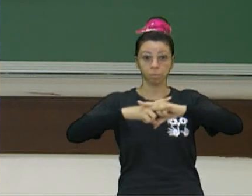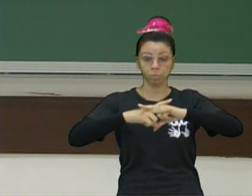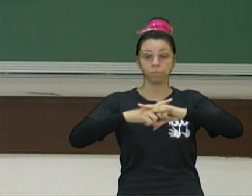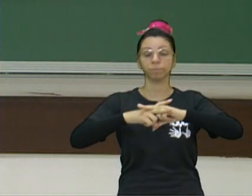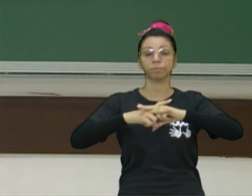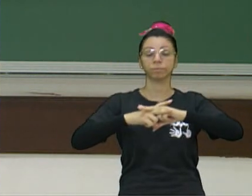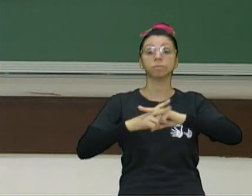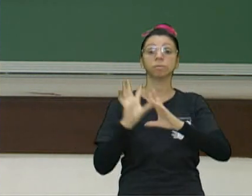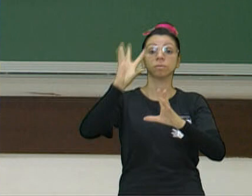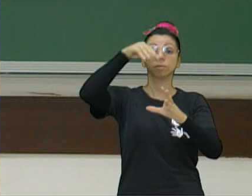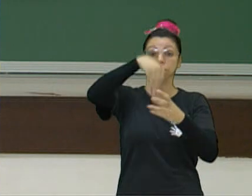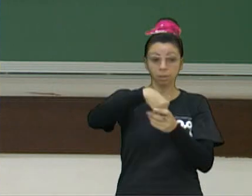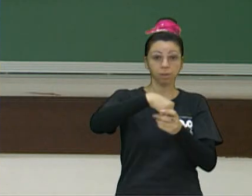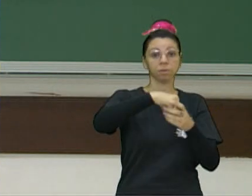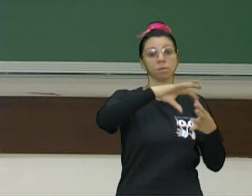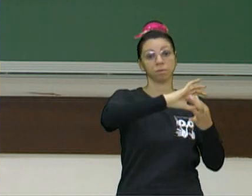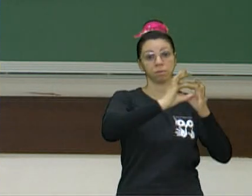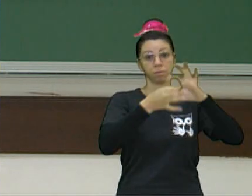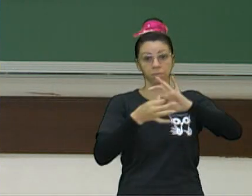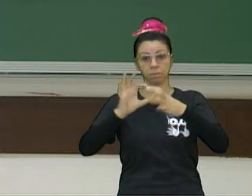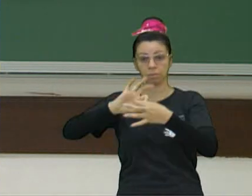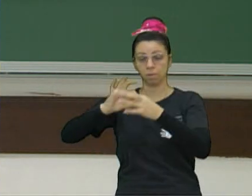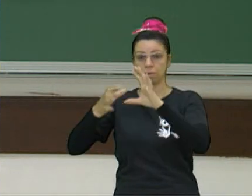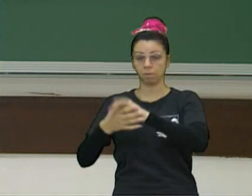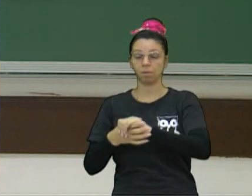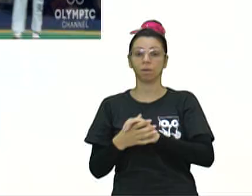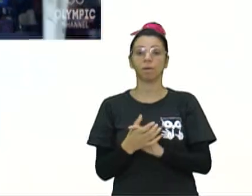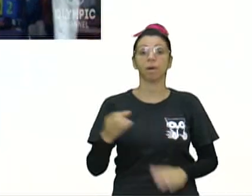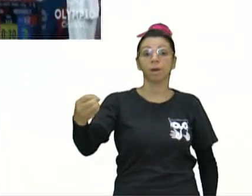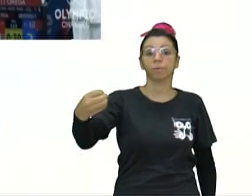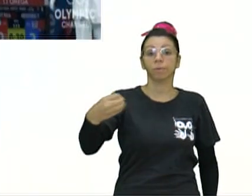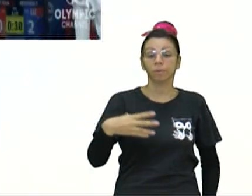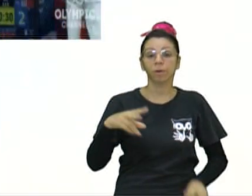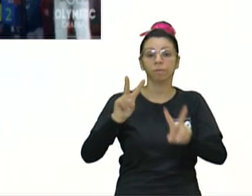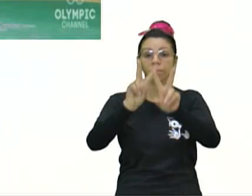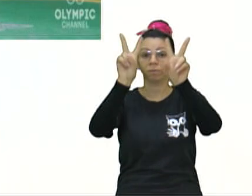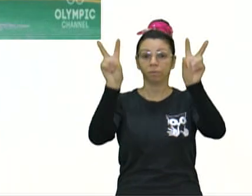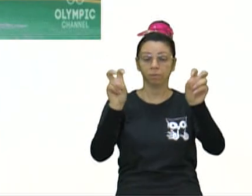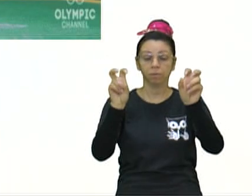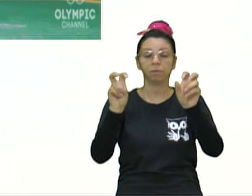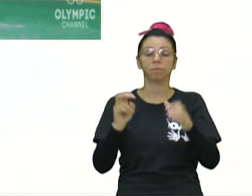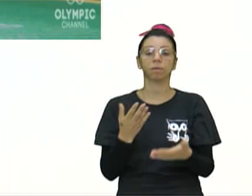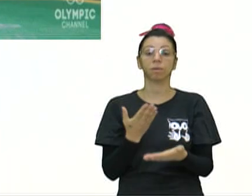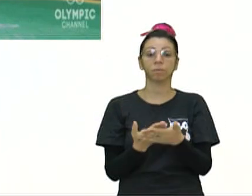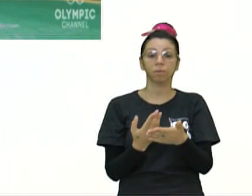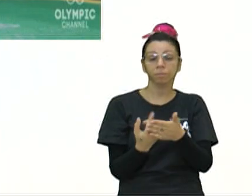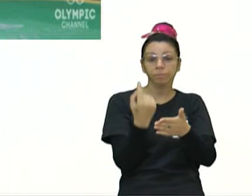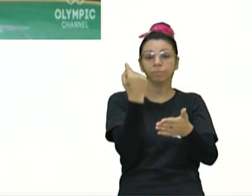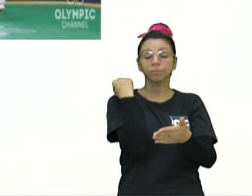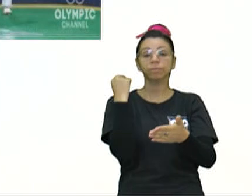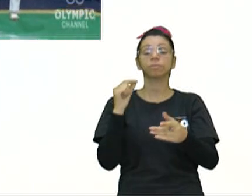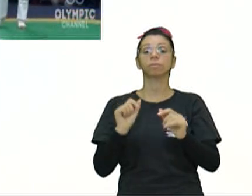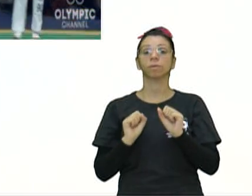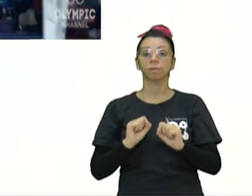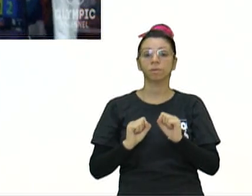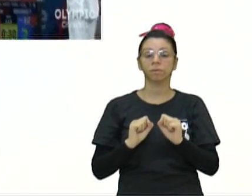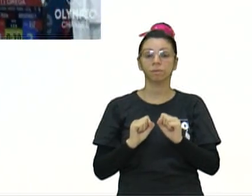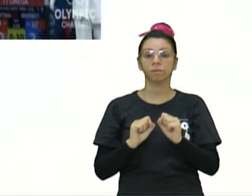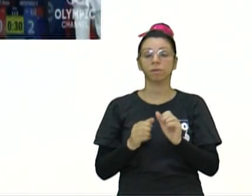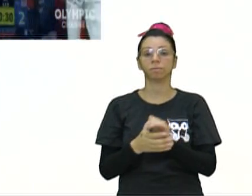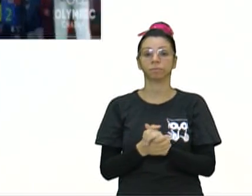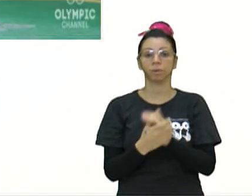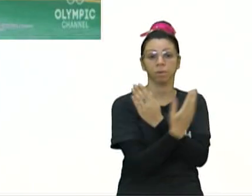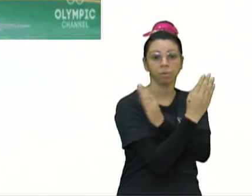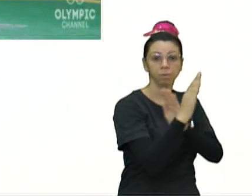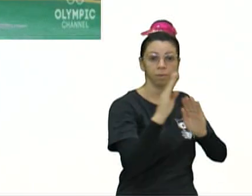contexto olímpico, então temos aqui uma nova modalidade. A aula passada já vimos judô, vimos também o